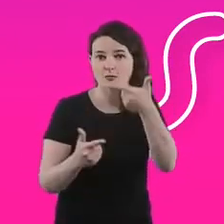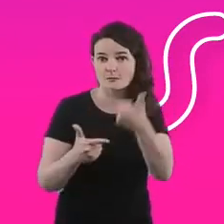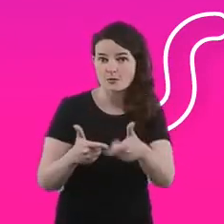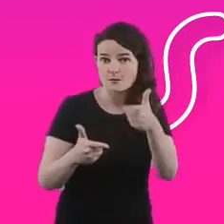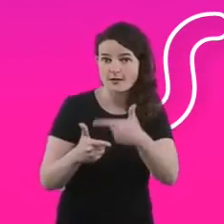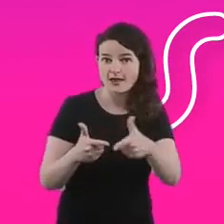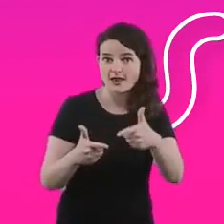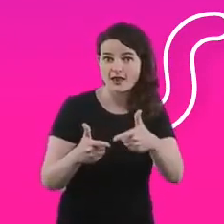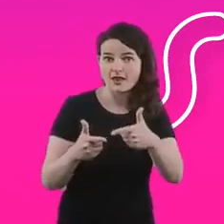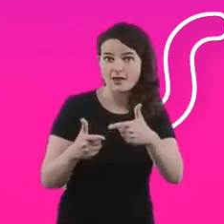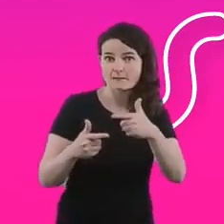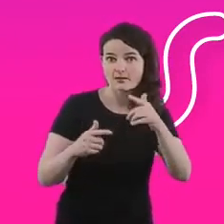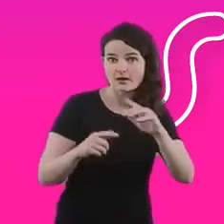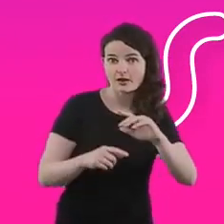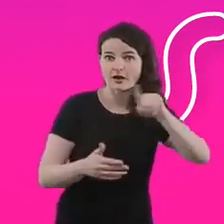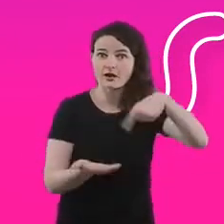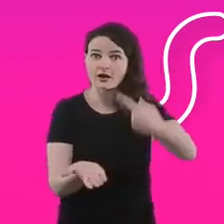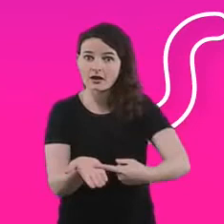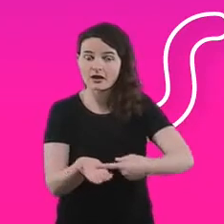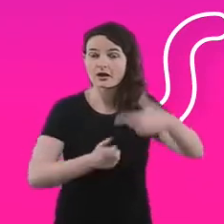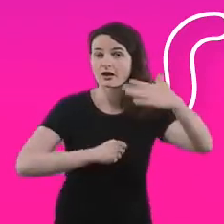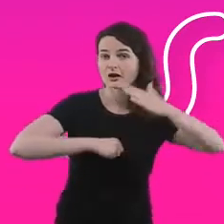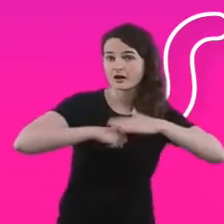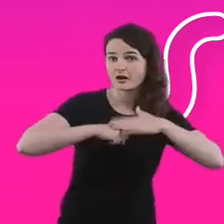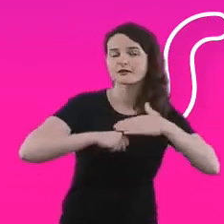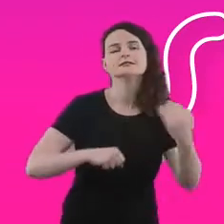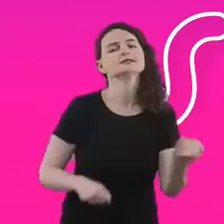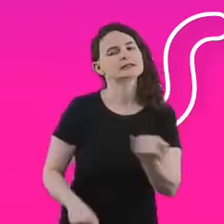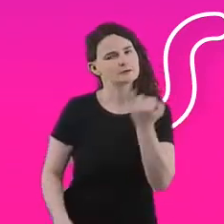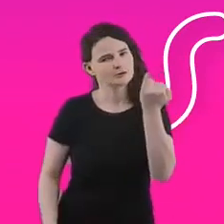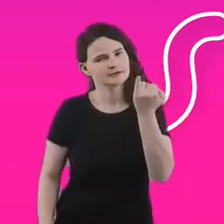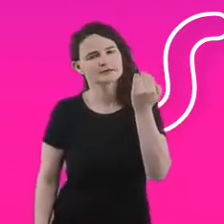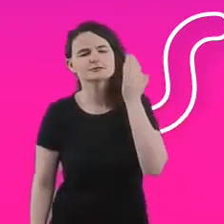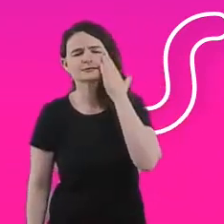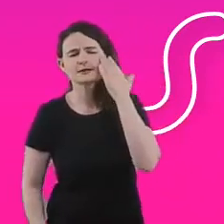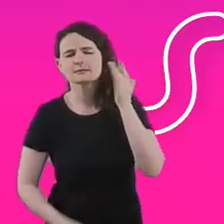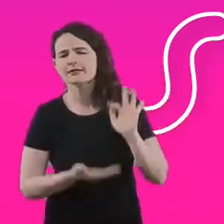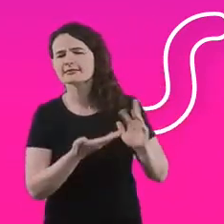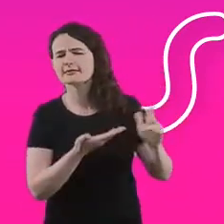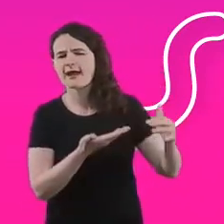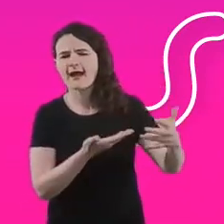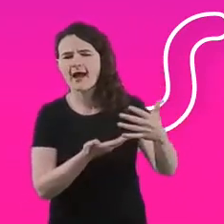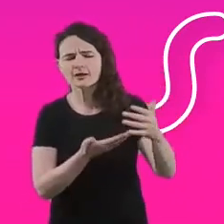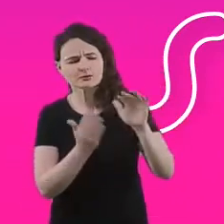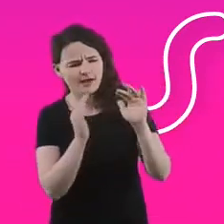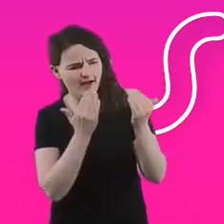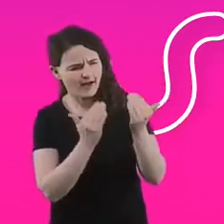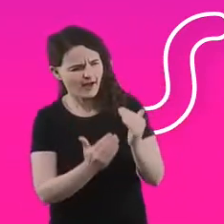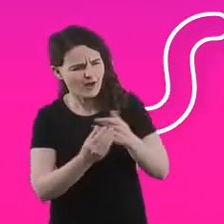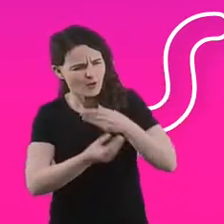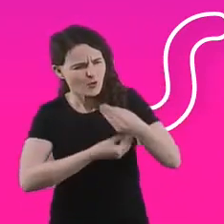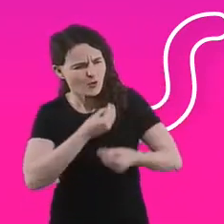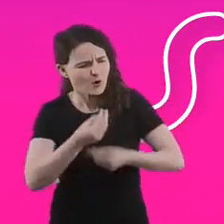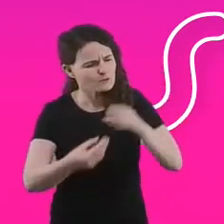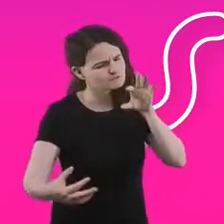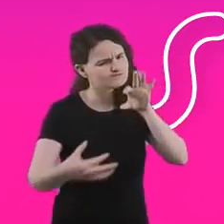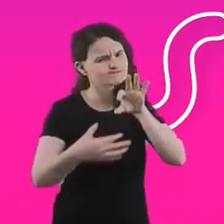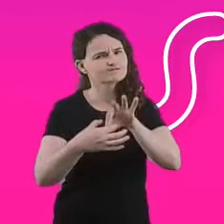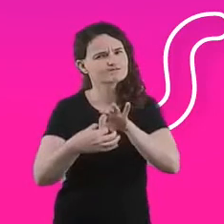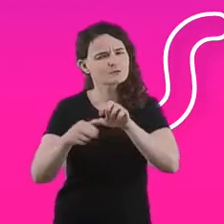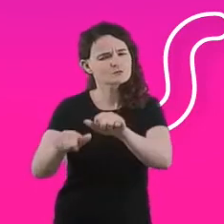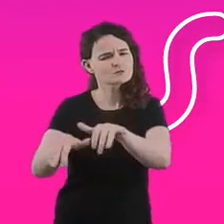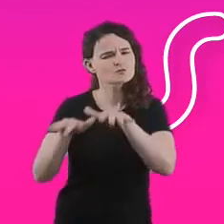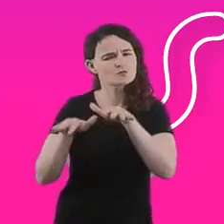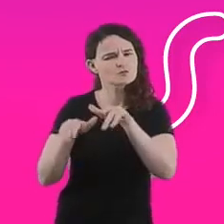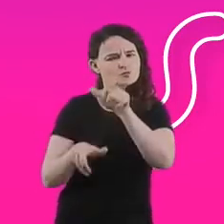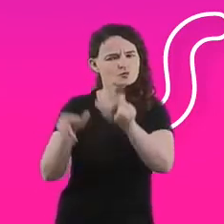uma ação, a gente olha para os dados para conseguir primeiro contextualizar, empatizar com o nosso público-alvo, né, e, sobretudo, tentar realmente